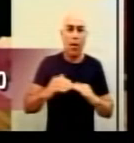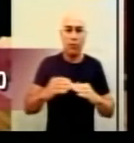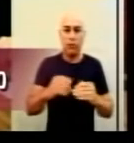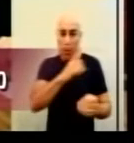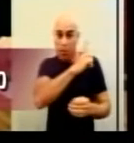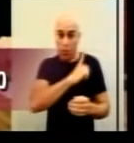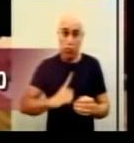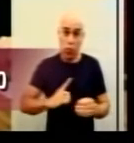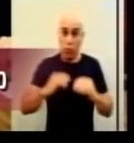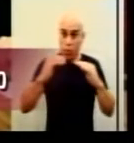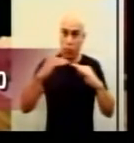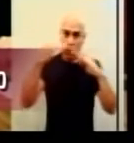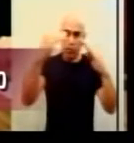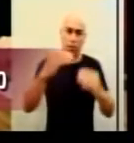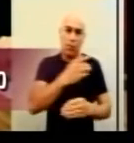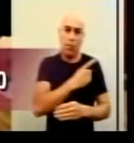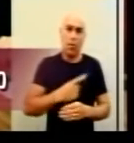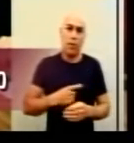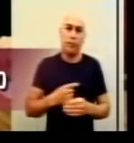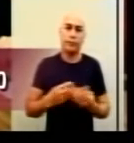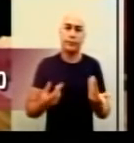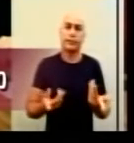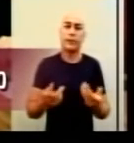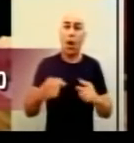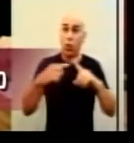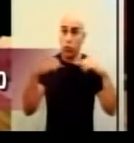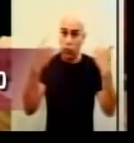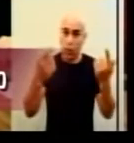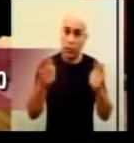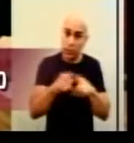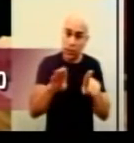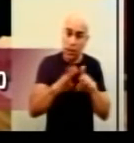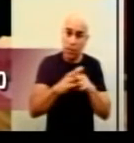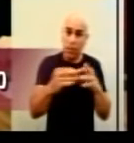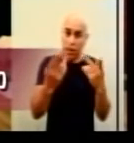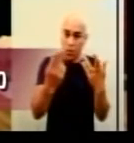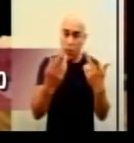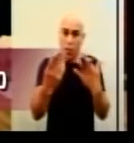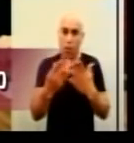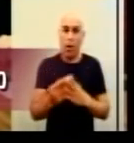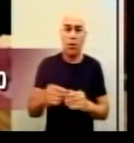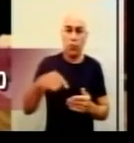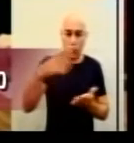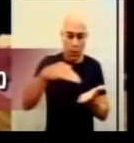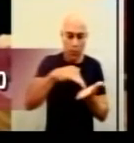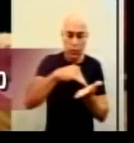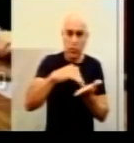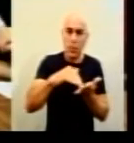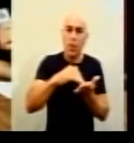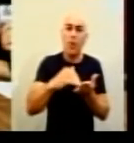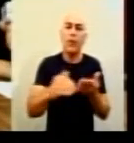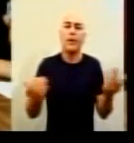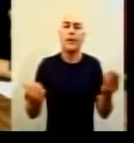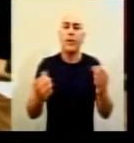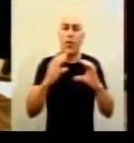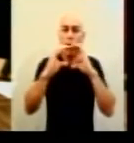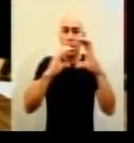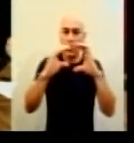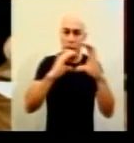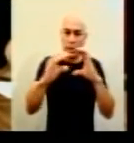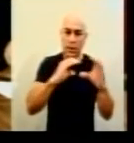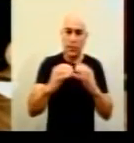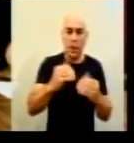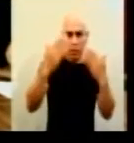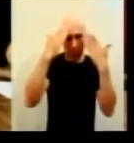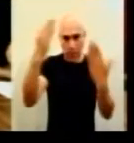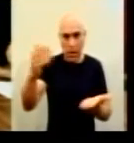fazendo a parte dele, a gente, como cidadão, precisa fazer a nossa também. Em nome da Secretaria de Comunicação, agradeço a participação da gerente da